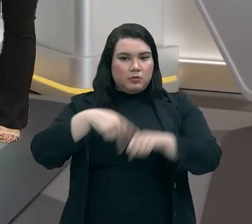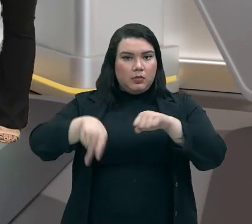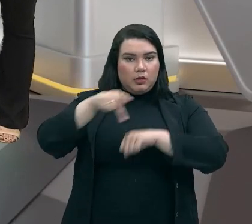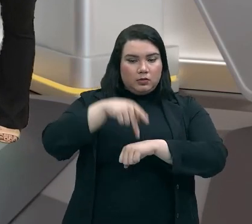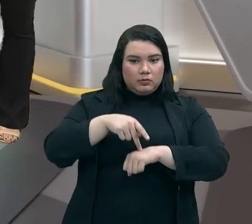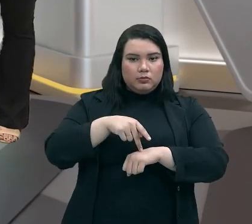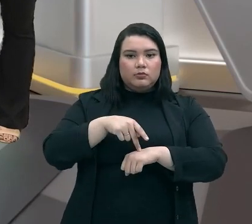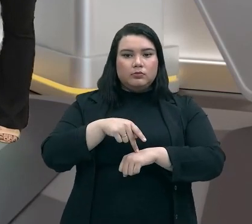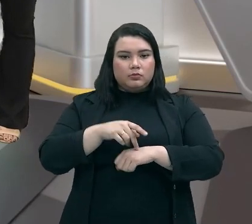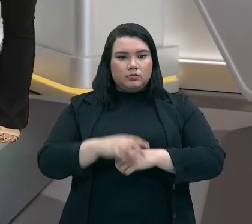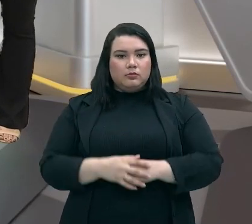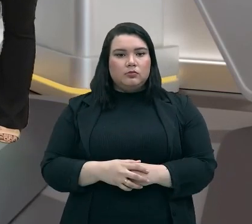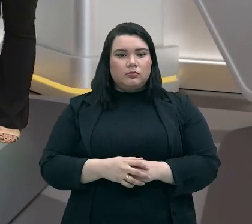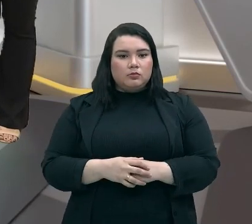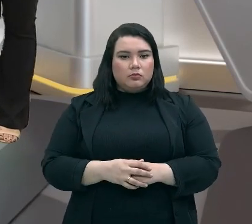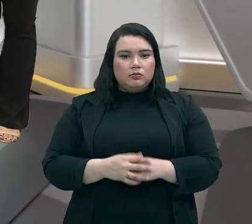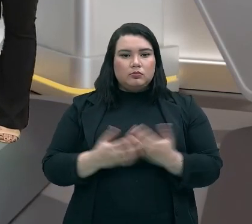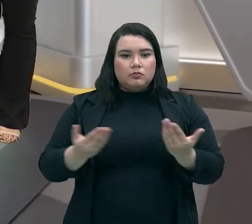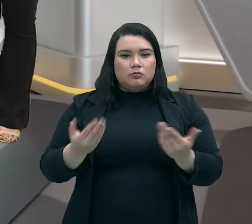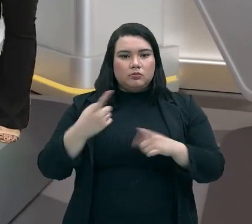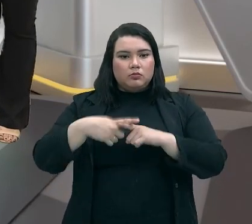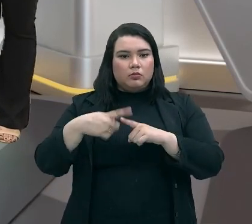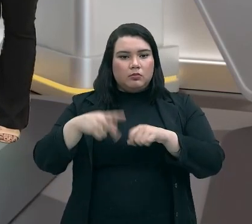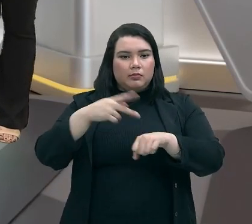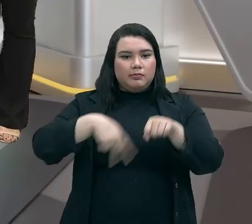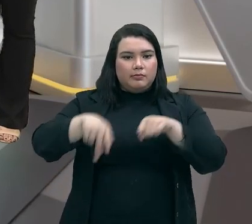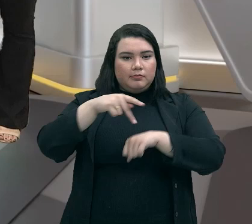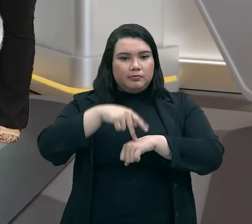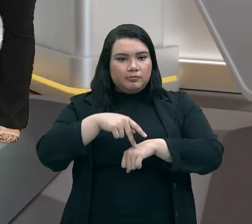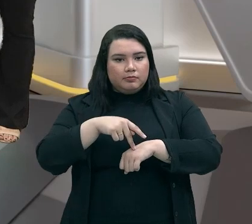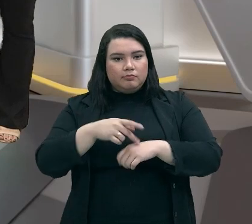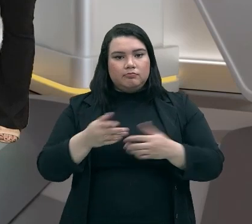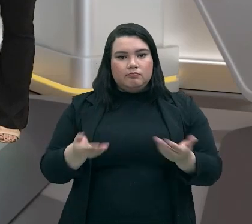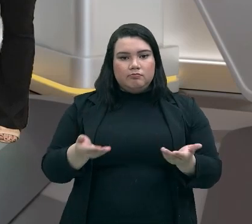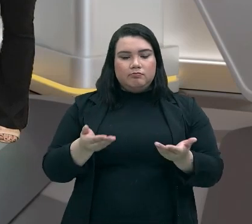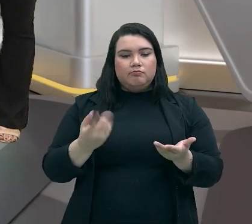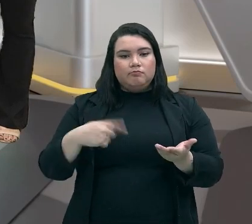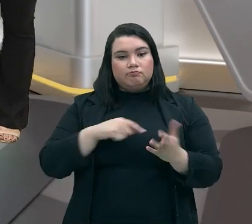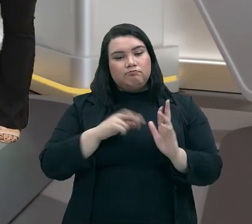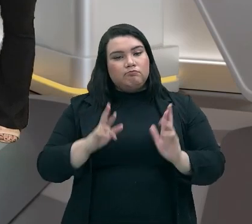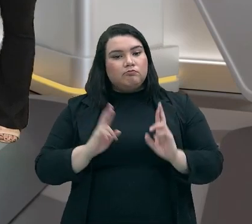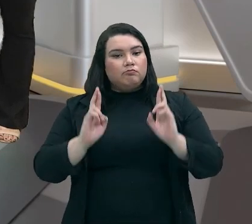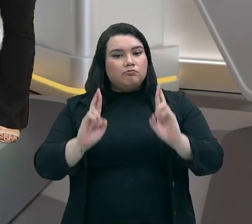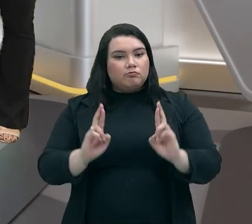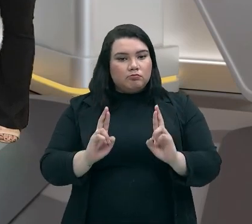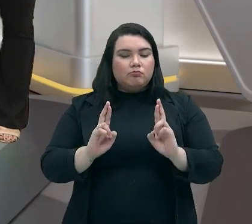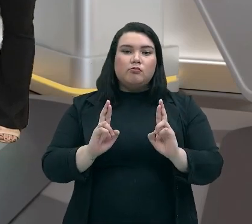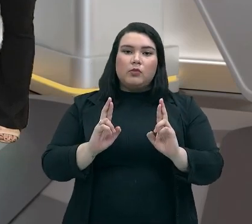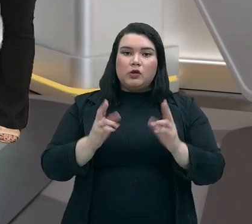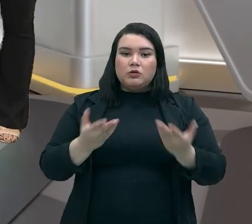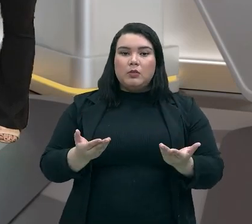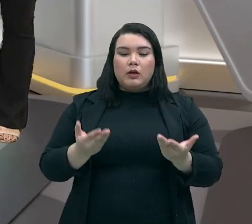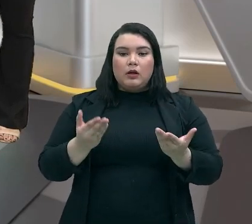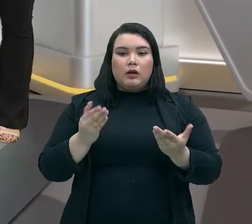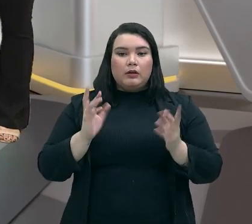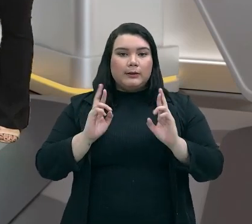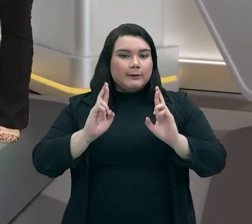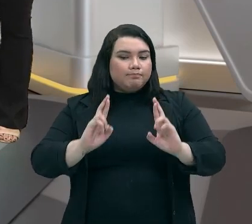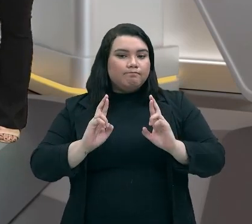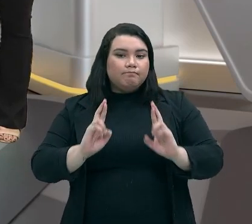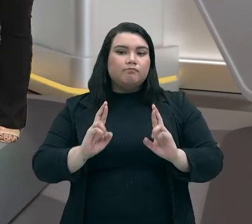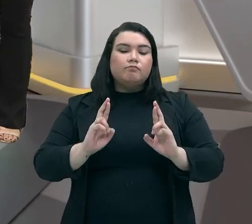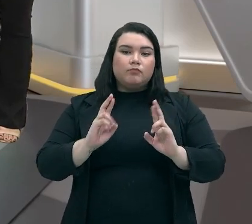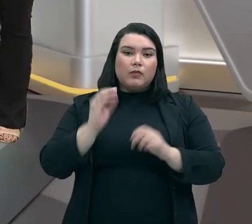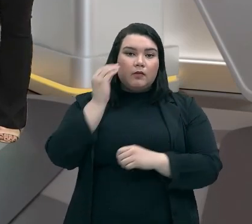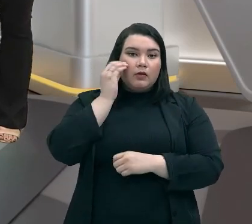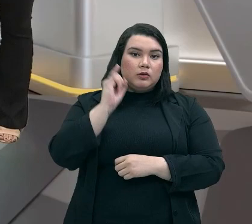metas ambiciosas, né? No nosso país, a gente espera e reza para que siga, agora, né? vale